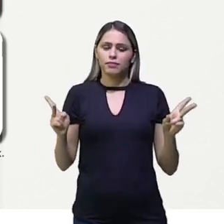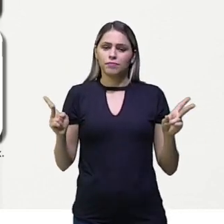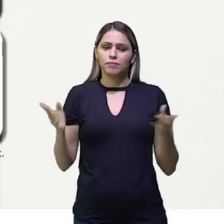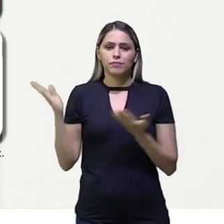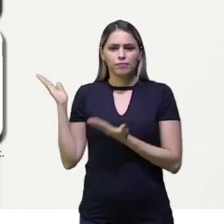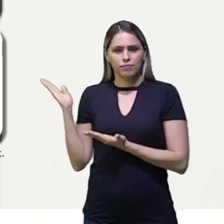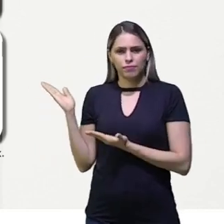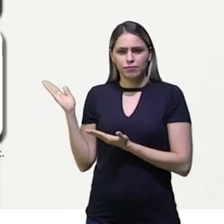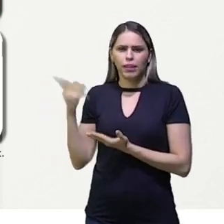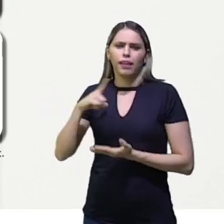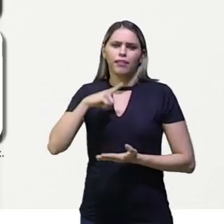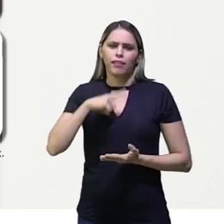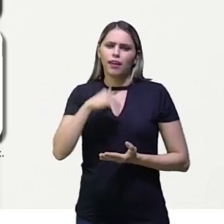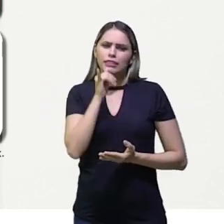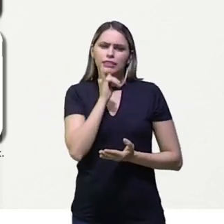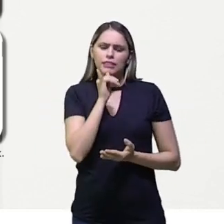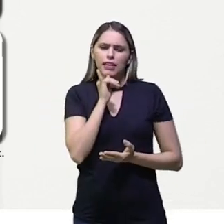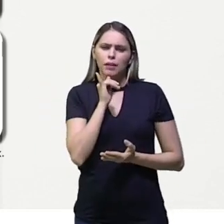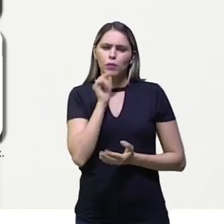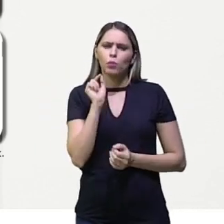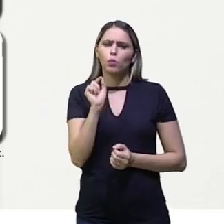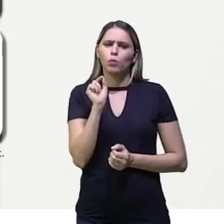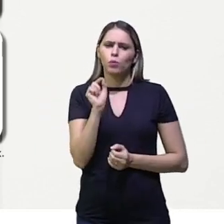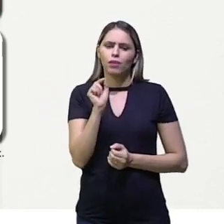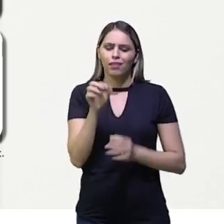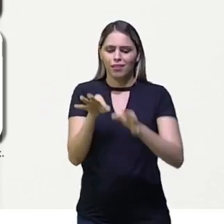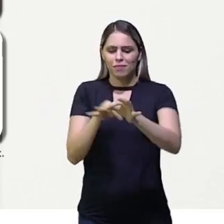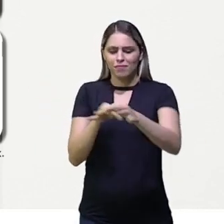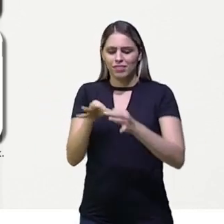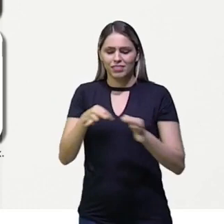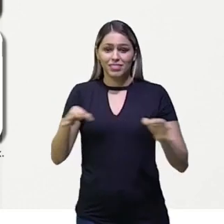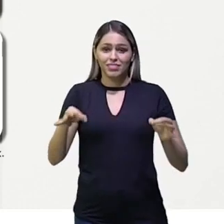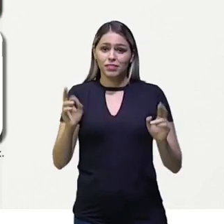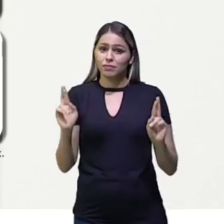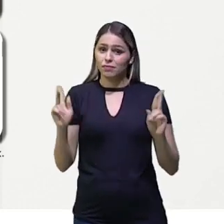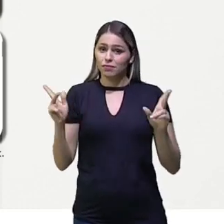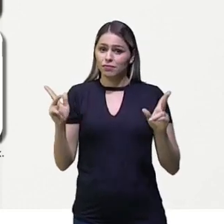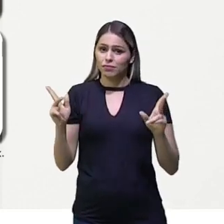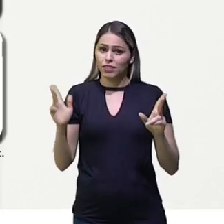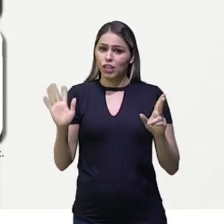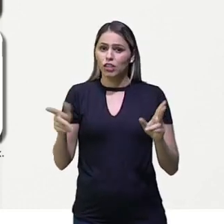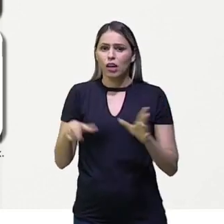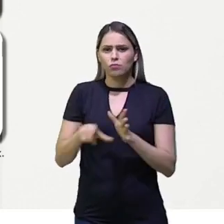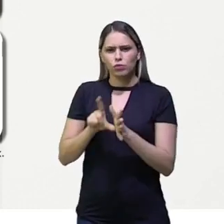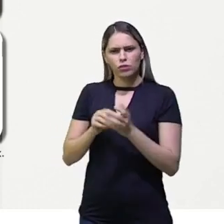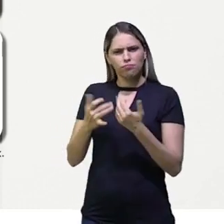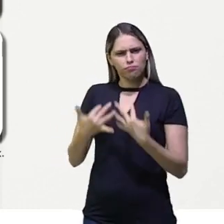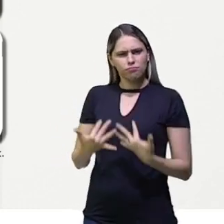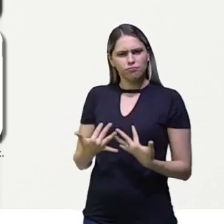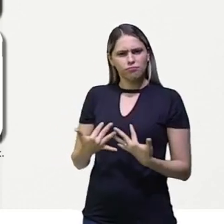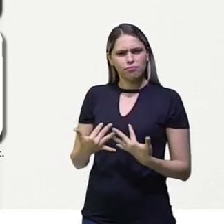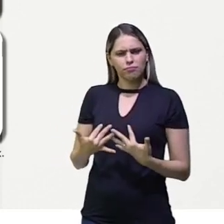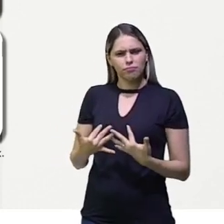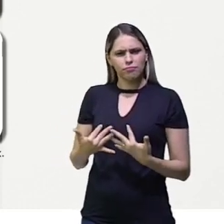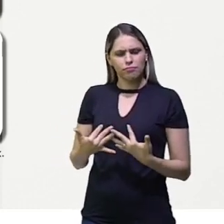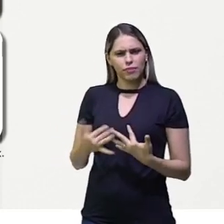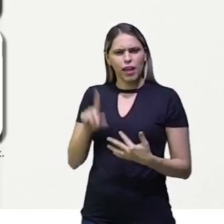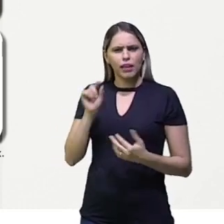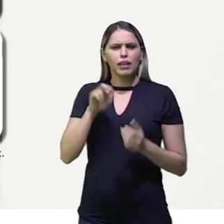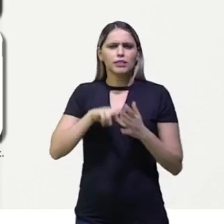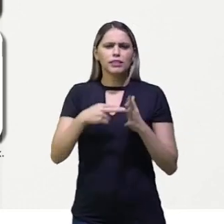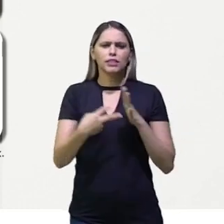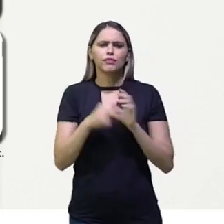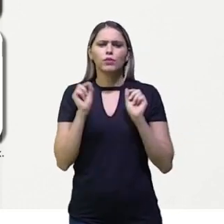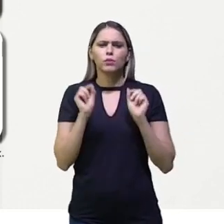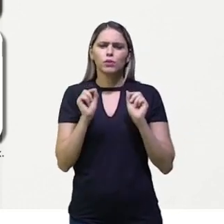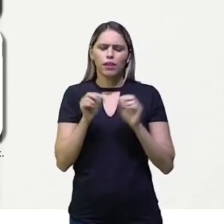medidas não convencionais. Como já mostramos na aula anterior, as medidas não